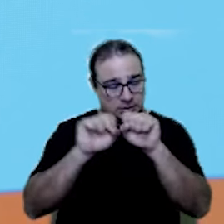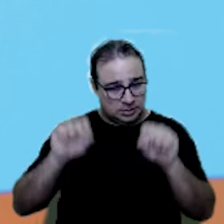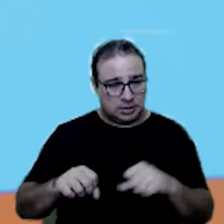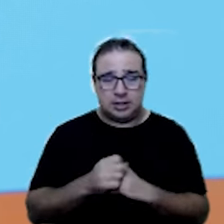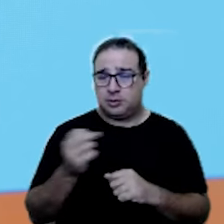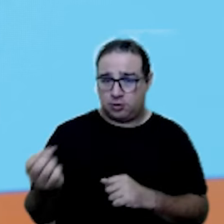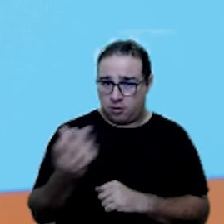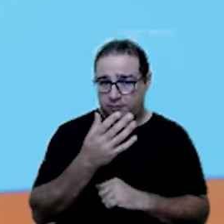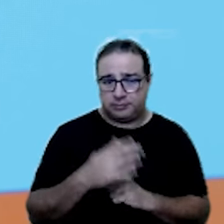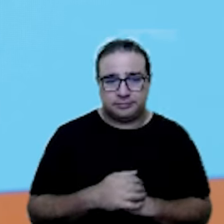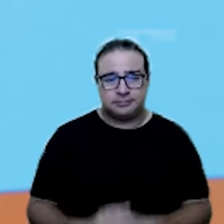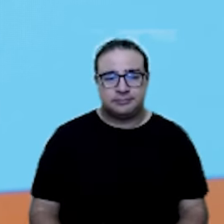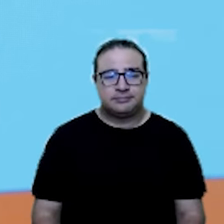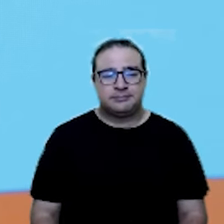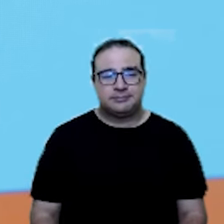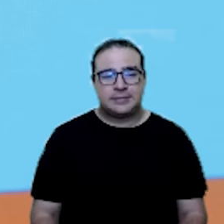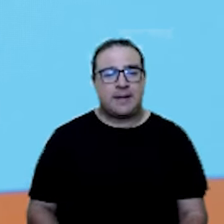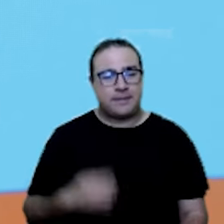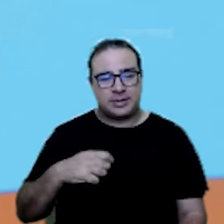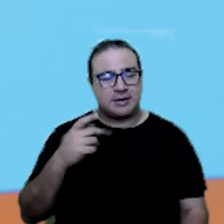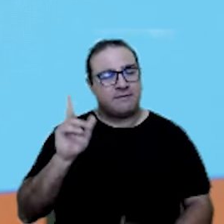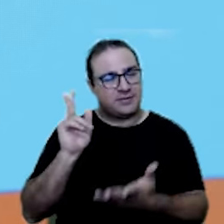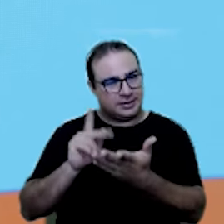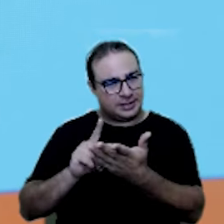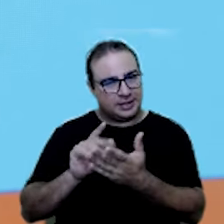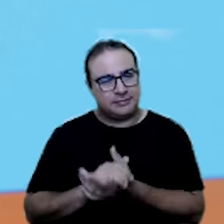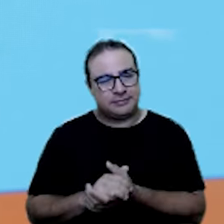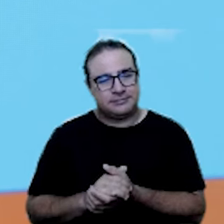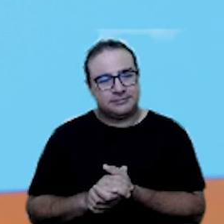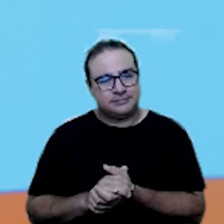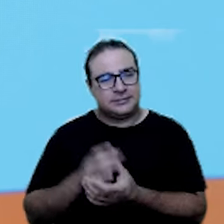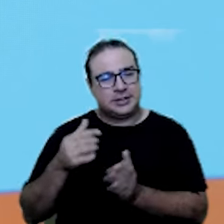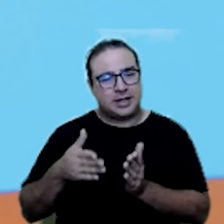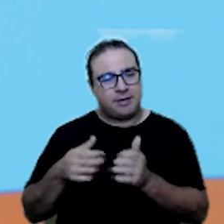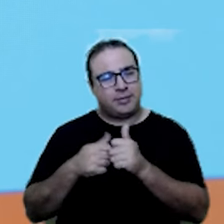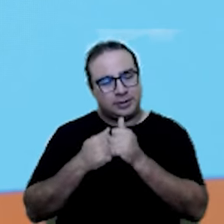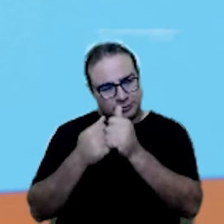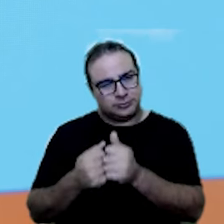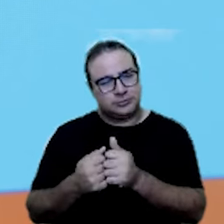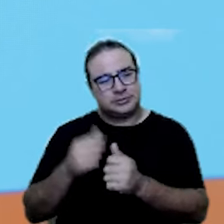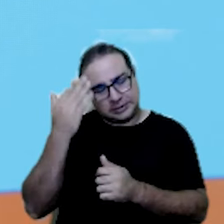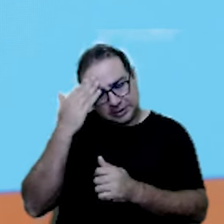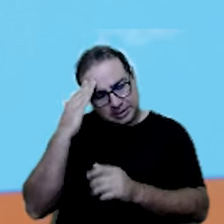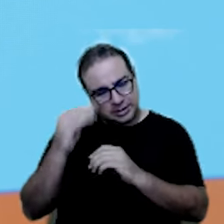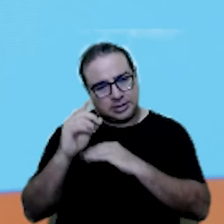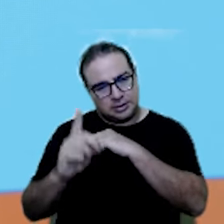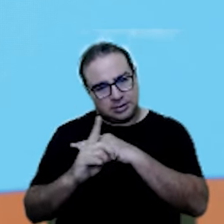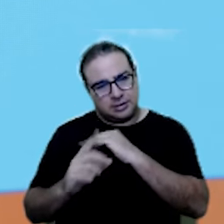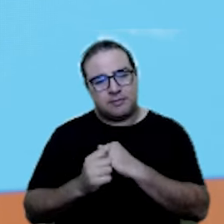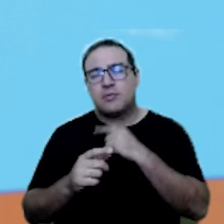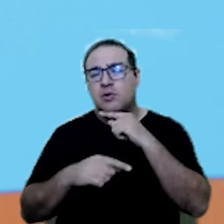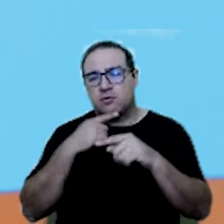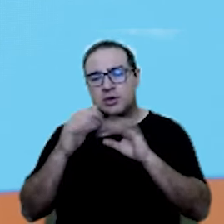sistema ele é novo então a gente precisa de fato aí ter caminhar juntos né entender o